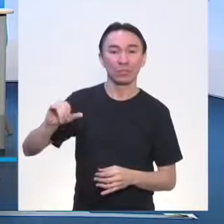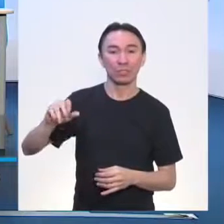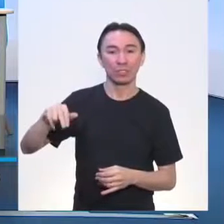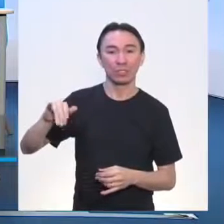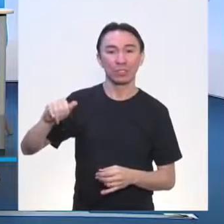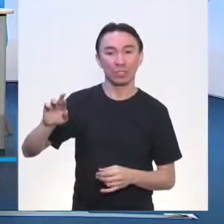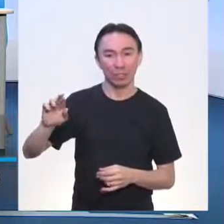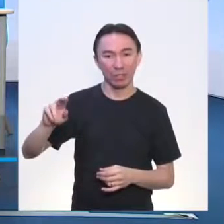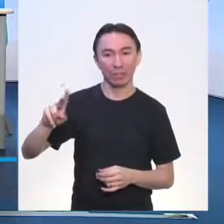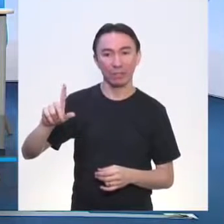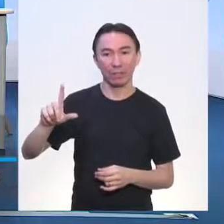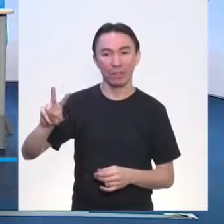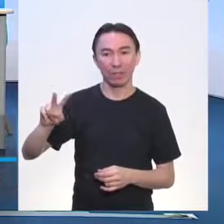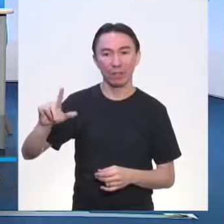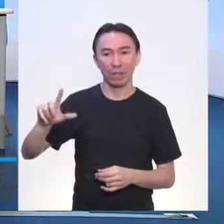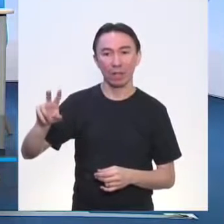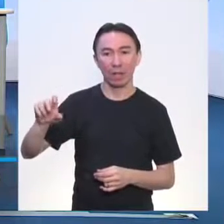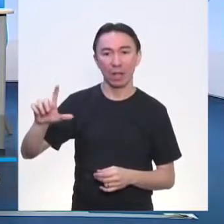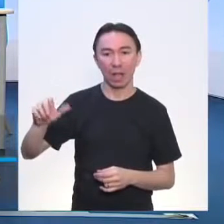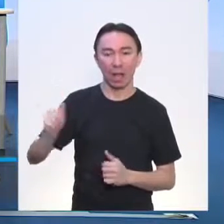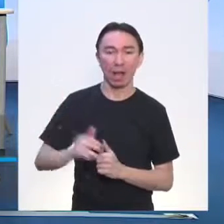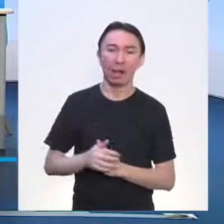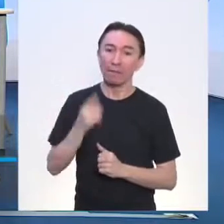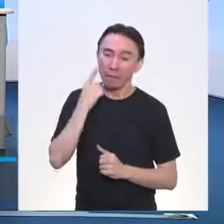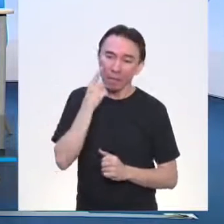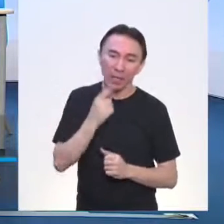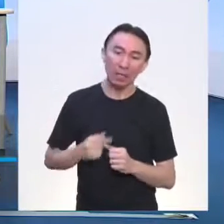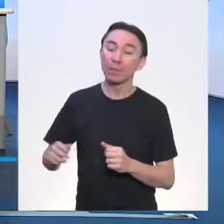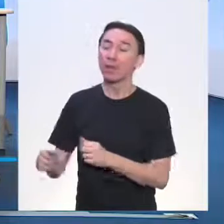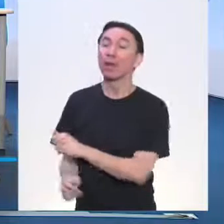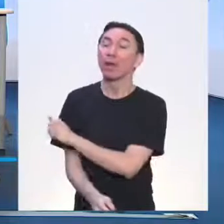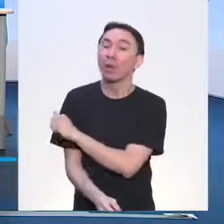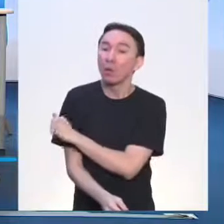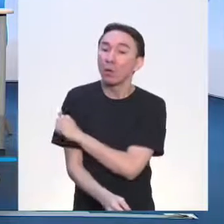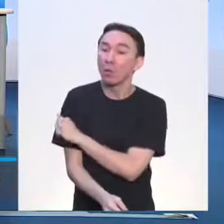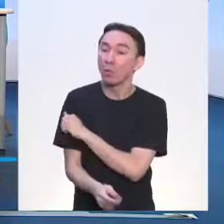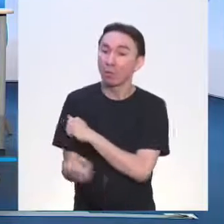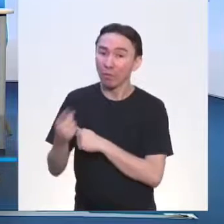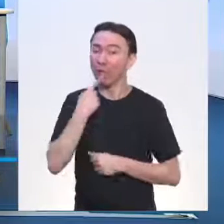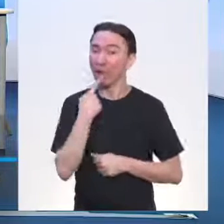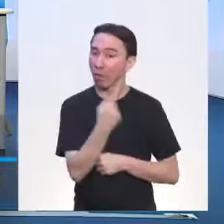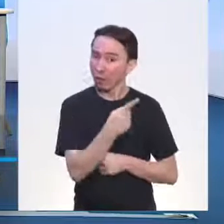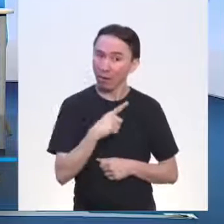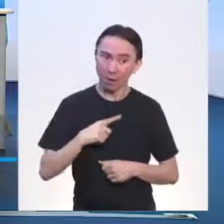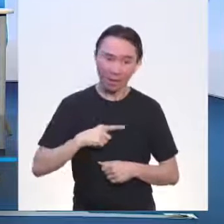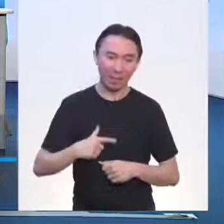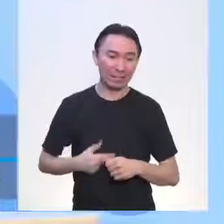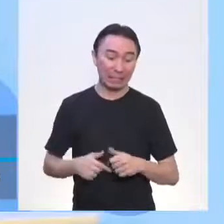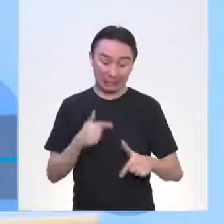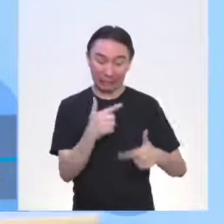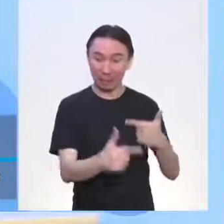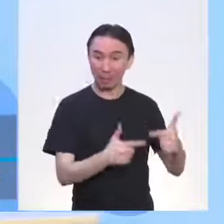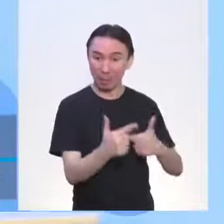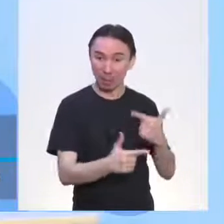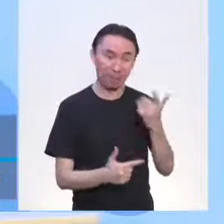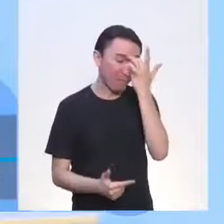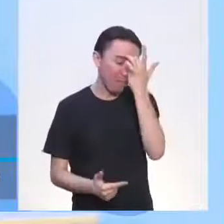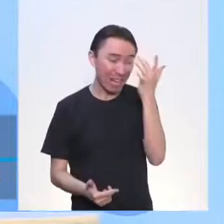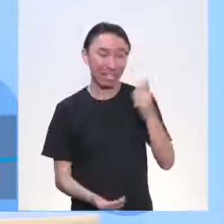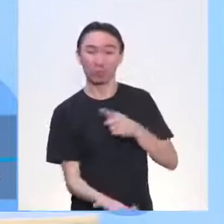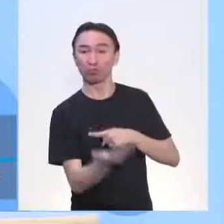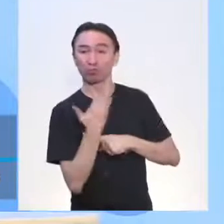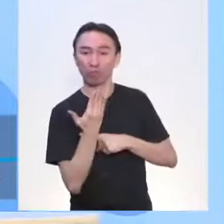disse, para facilitar o trabalho. Ele é aluno da professora Kátia. Tem aparecido bastante esse facilitar o trabalho, né, Ed? Auxiliar